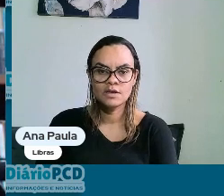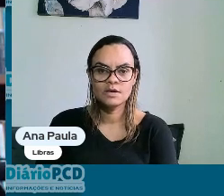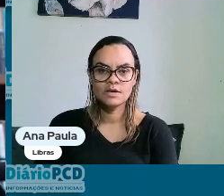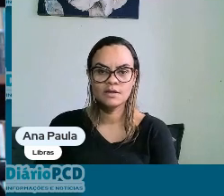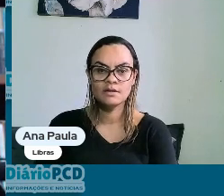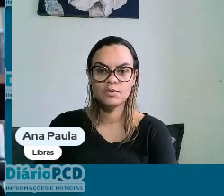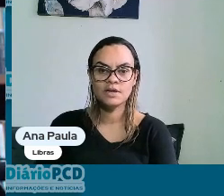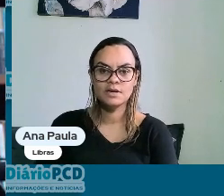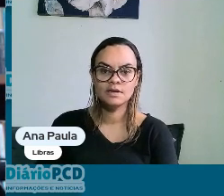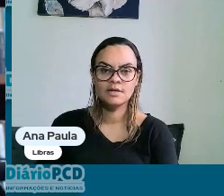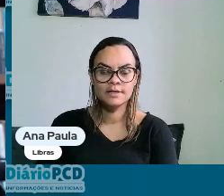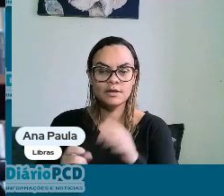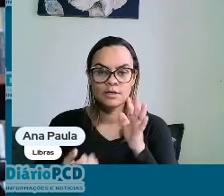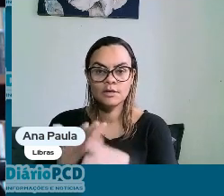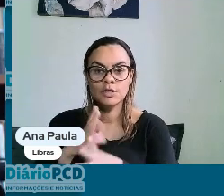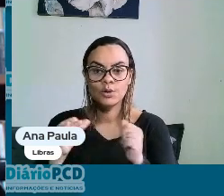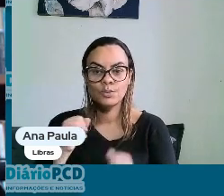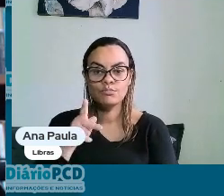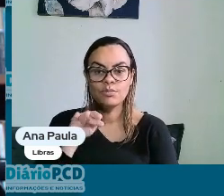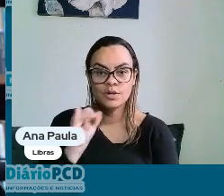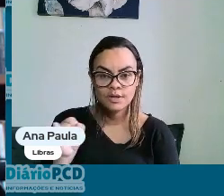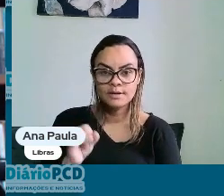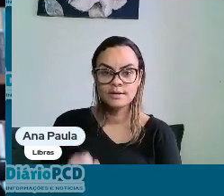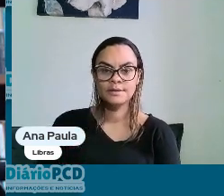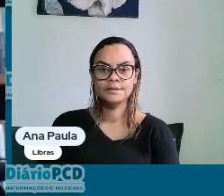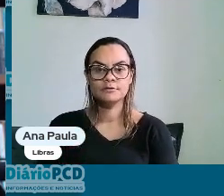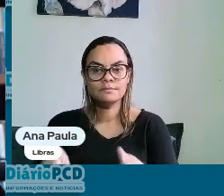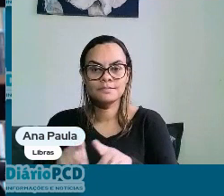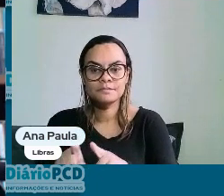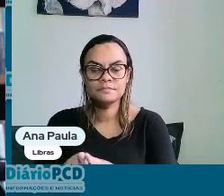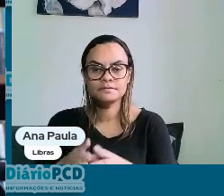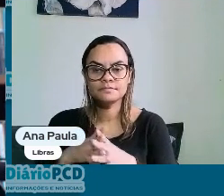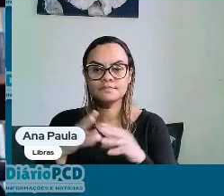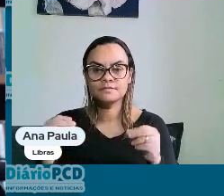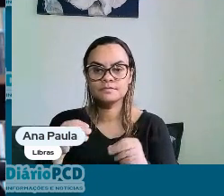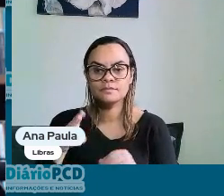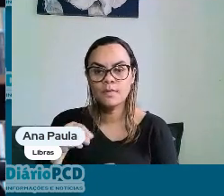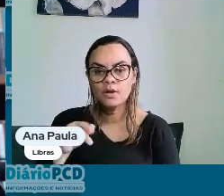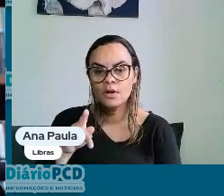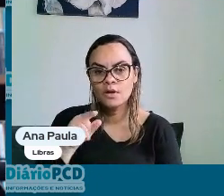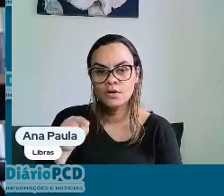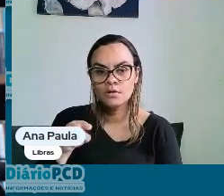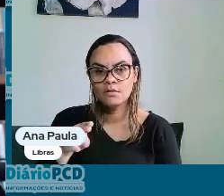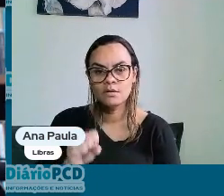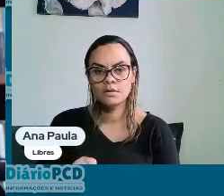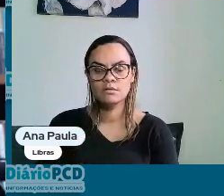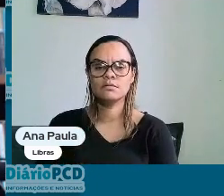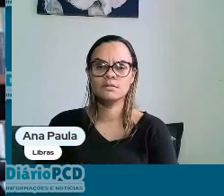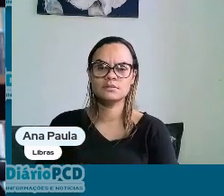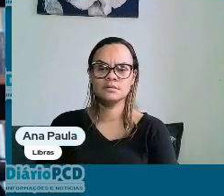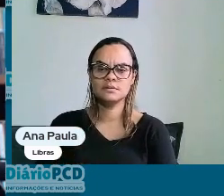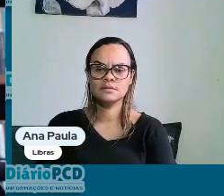ICMS, vai desaparecer o IPI, vai desaparecer o COFINS, PIS, vai desaparecer